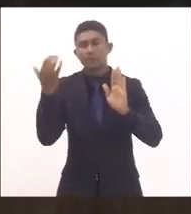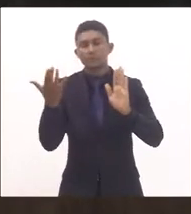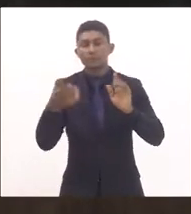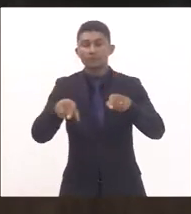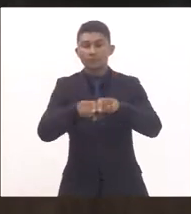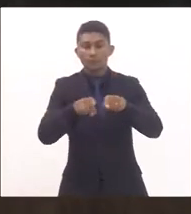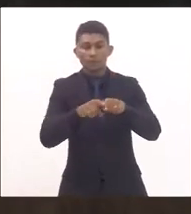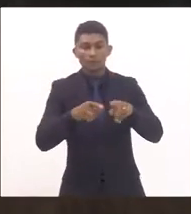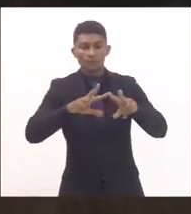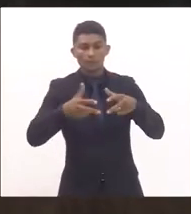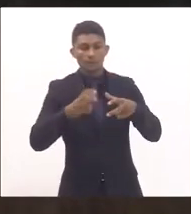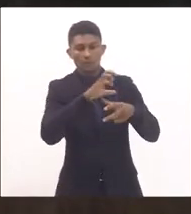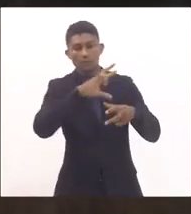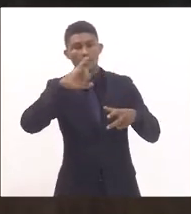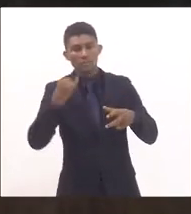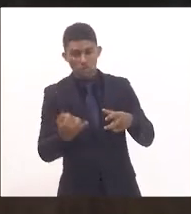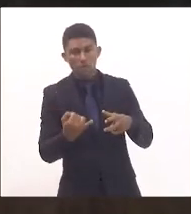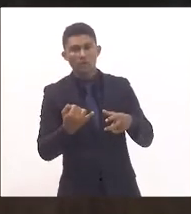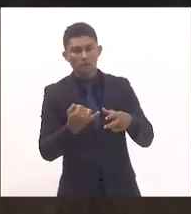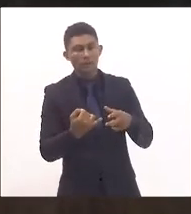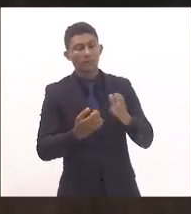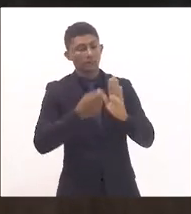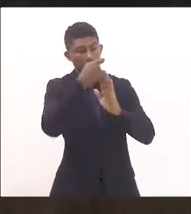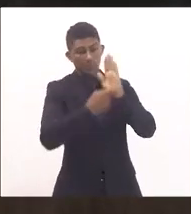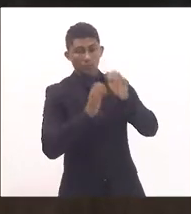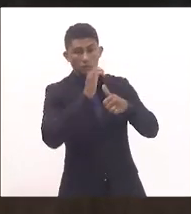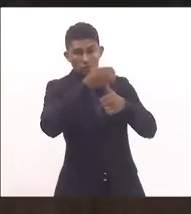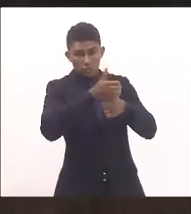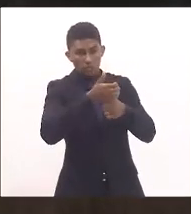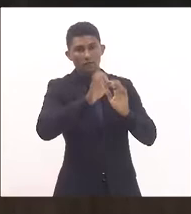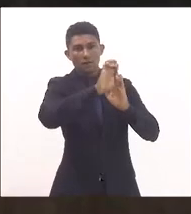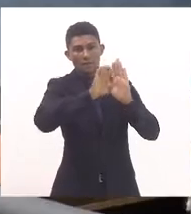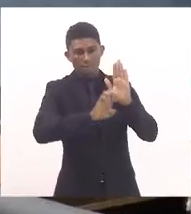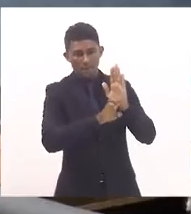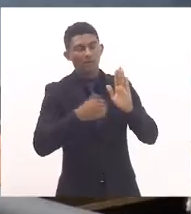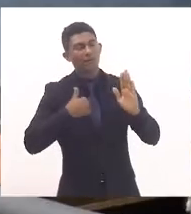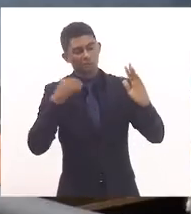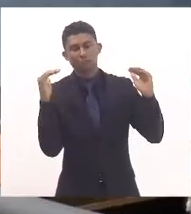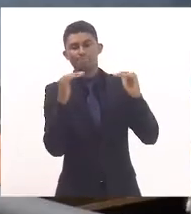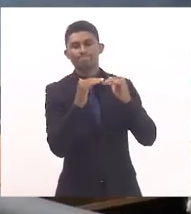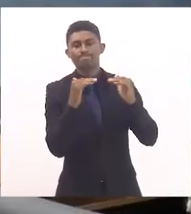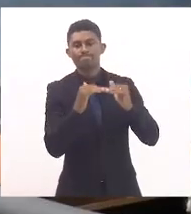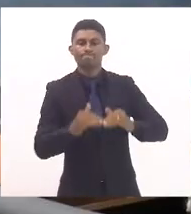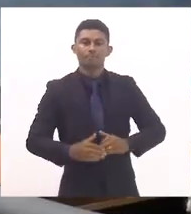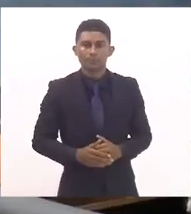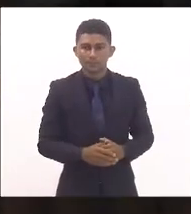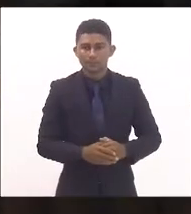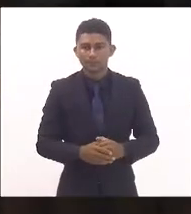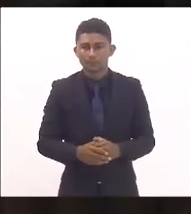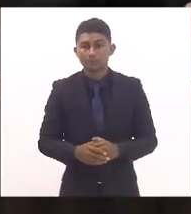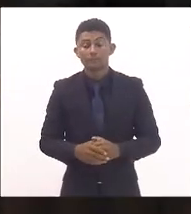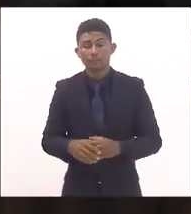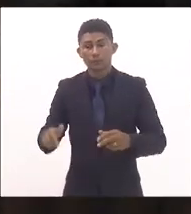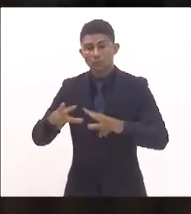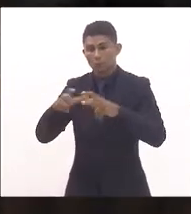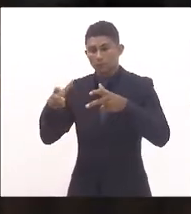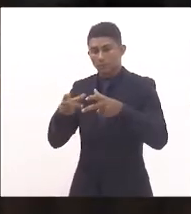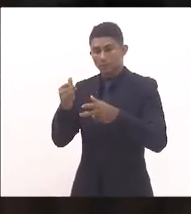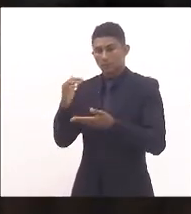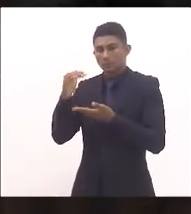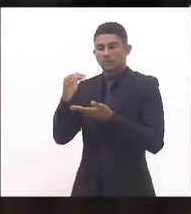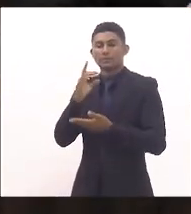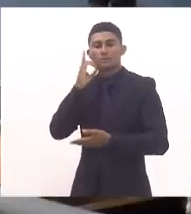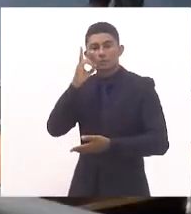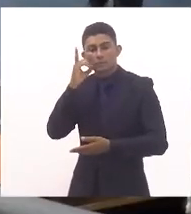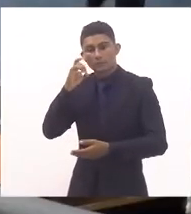da CCJ sobre as emendas de plenário. Pela Comissão de Orçamento, deputado Márcio